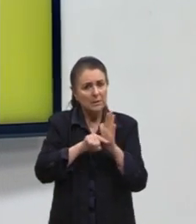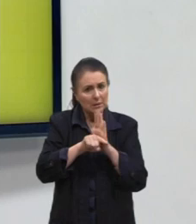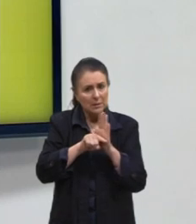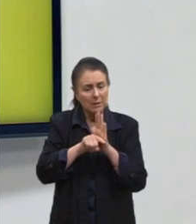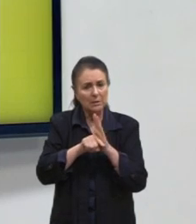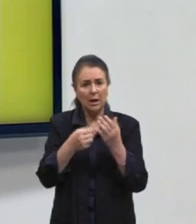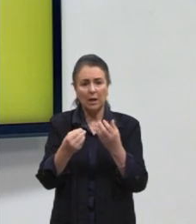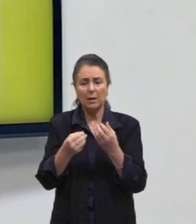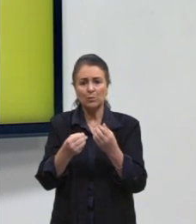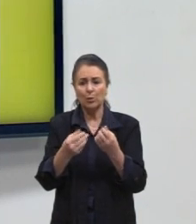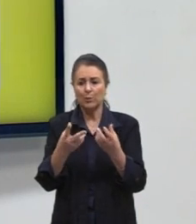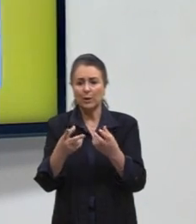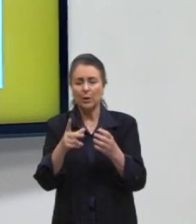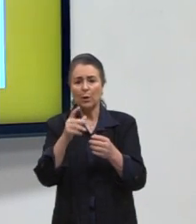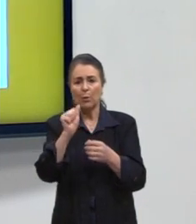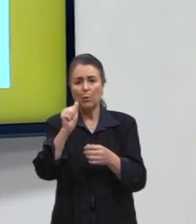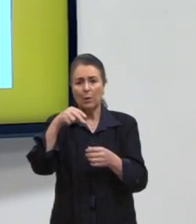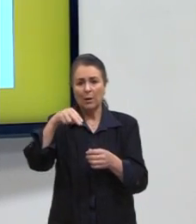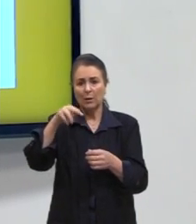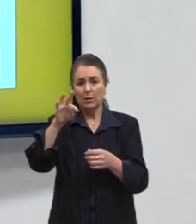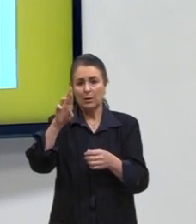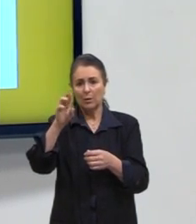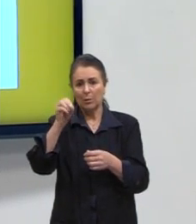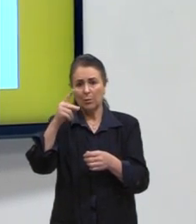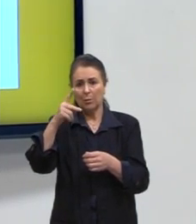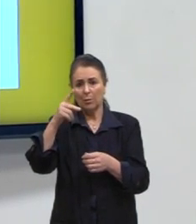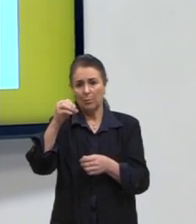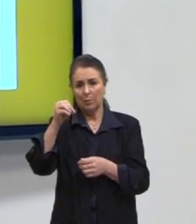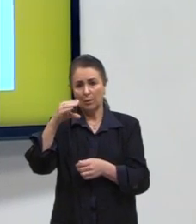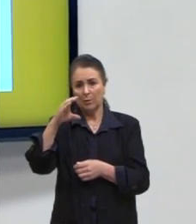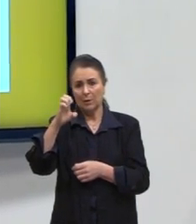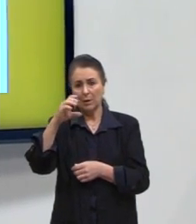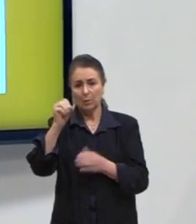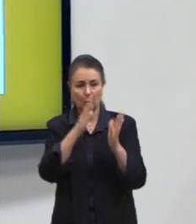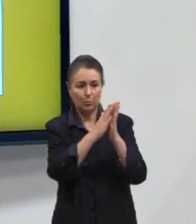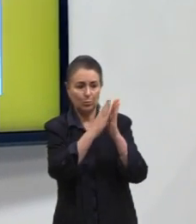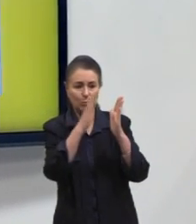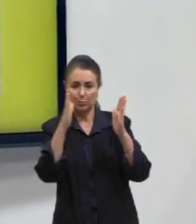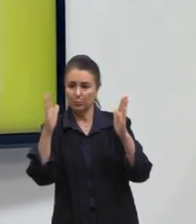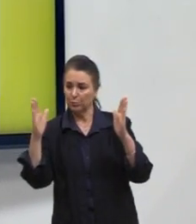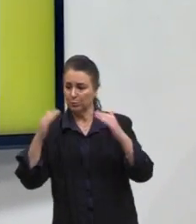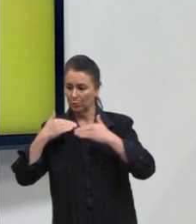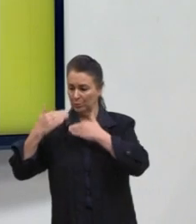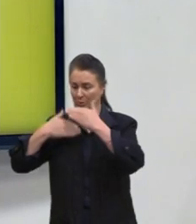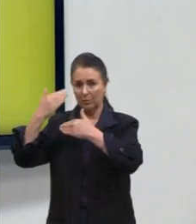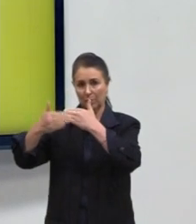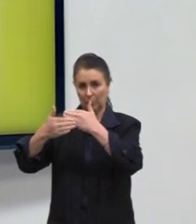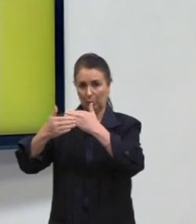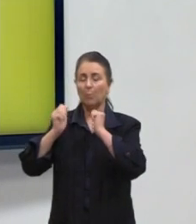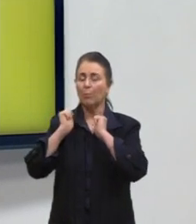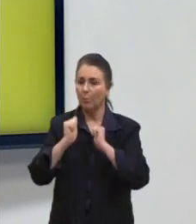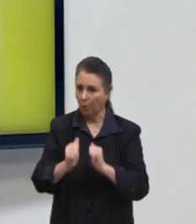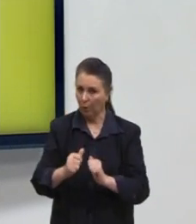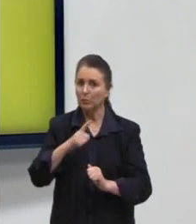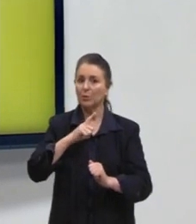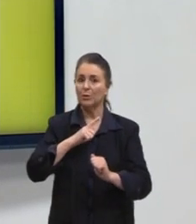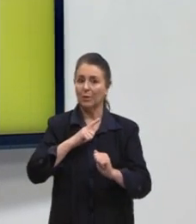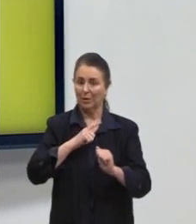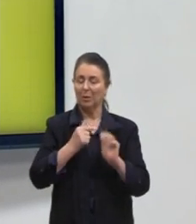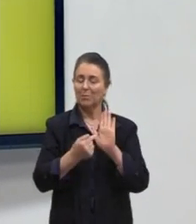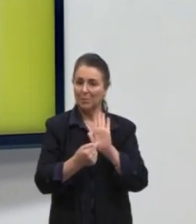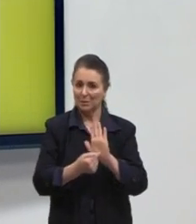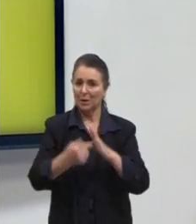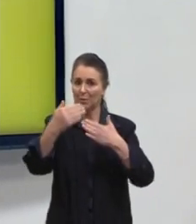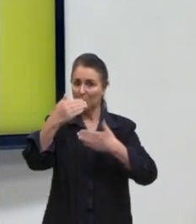antropoceno porque provavelmente serão questões que irão aparecer nas próximas provas do Enem